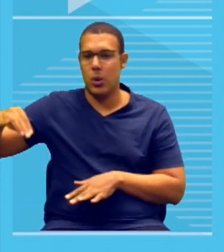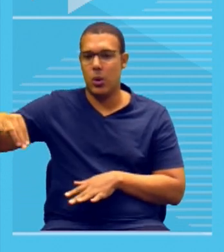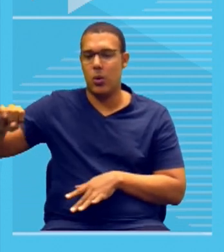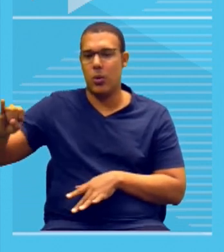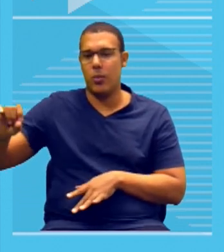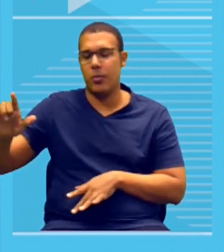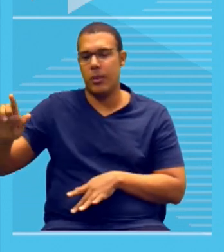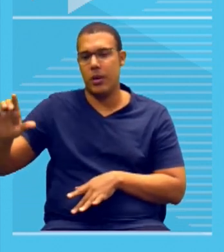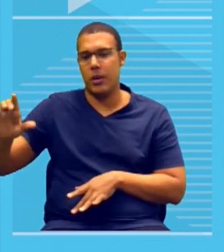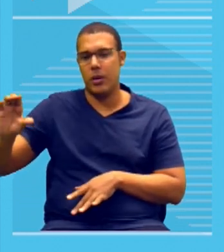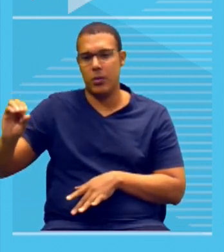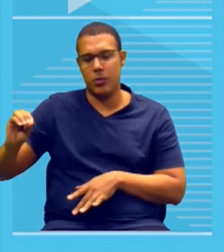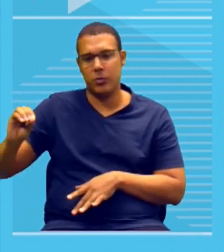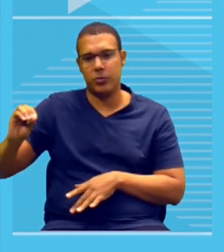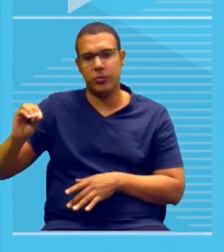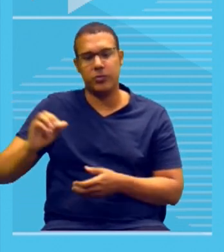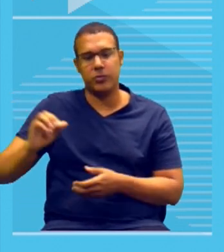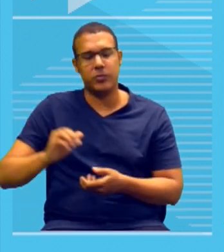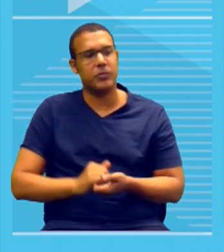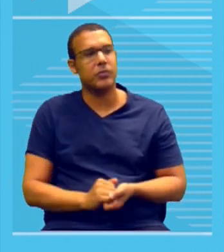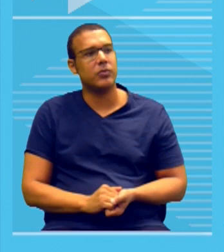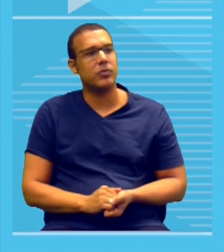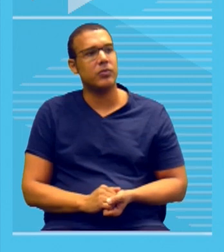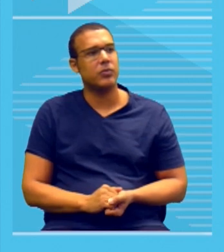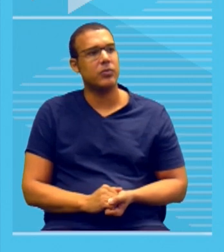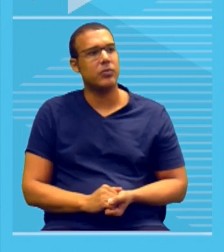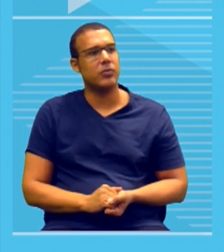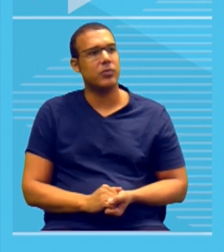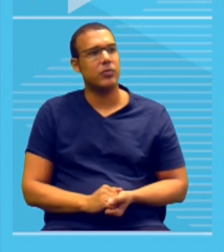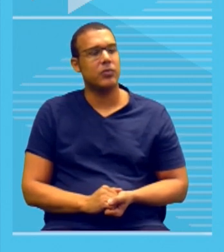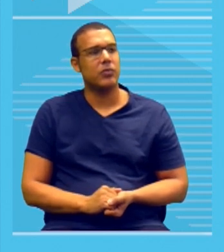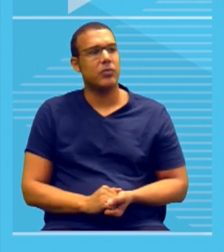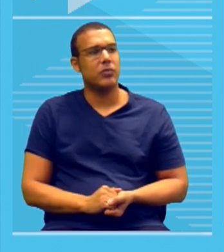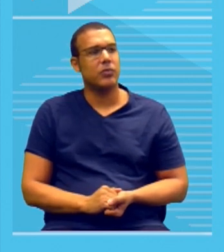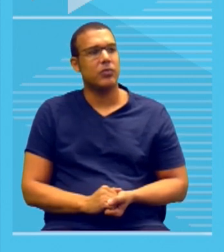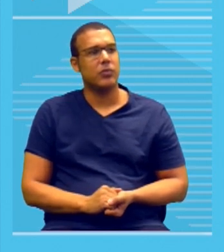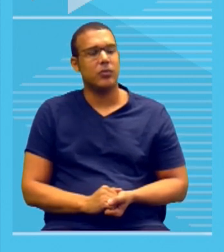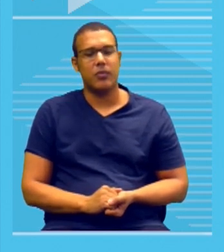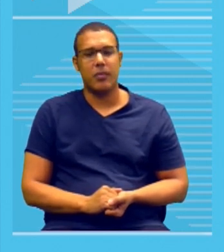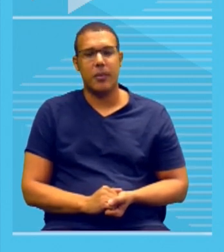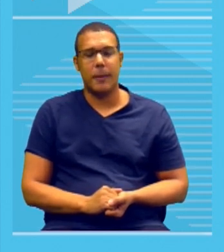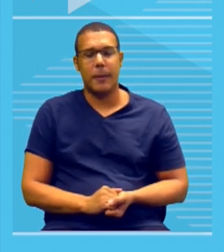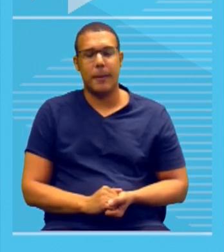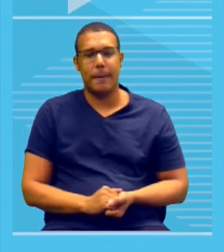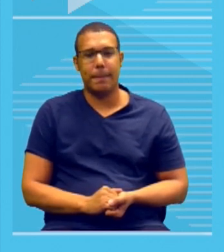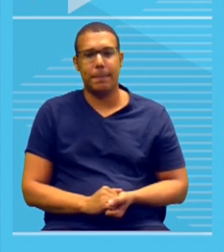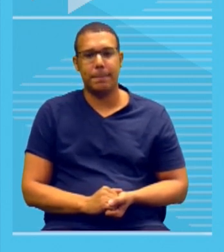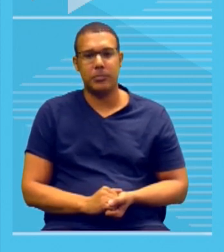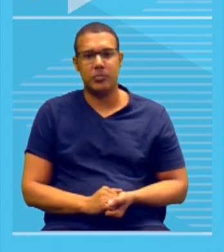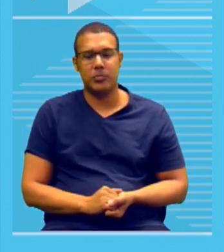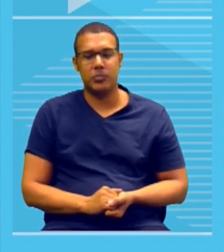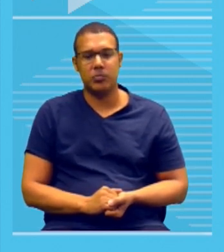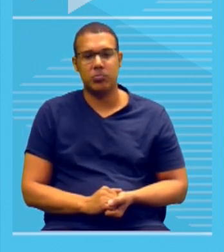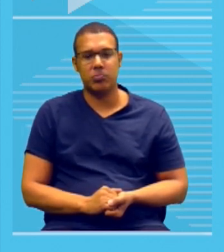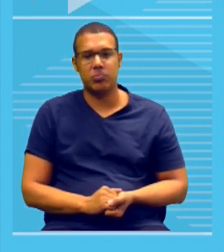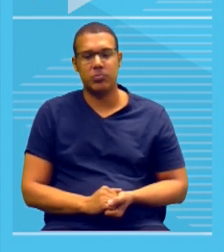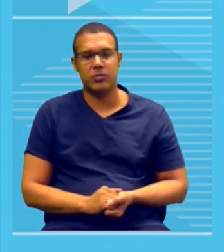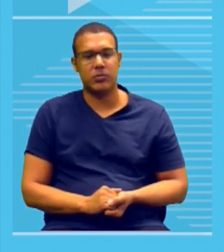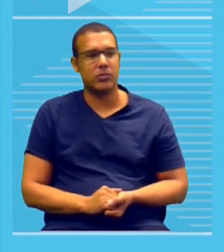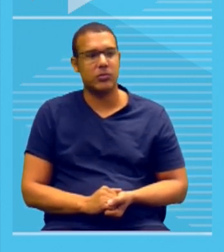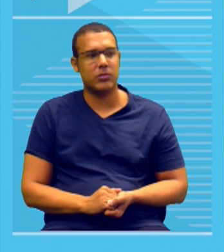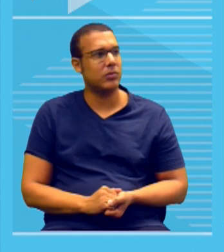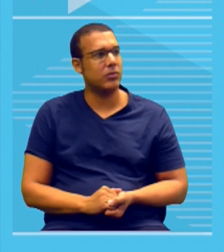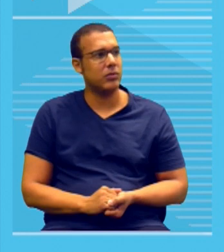por mim e o comigo comigo primeira pessoa o